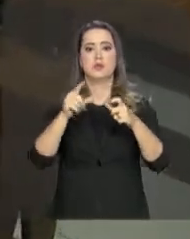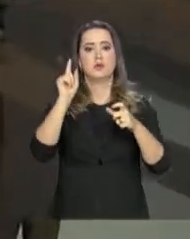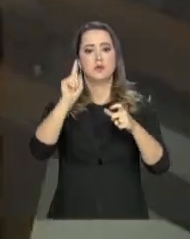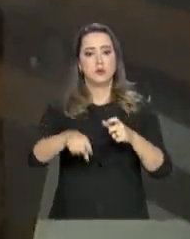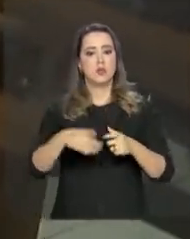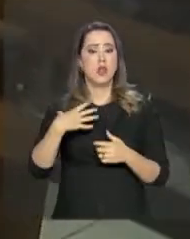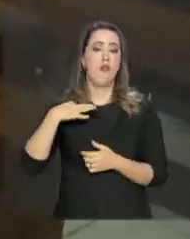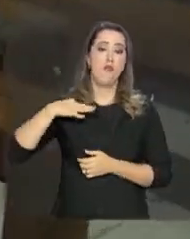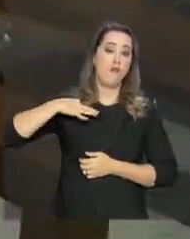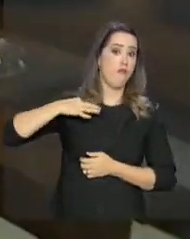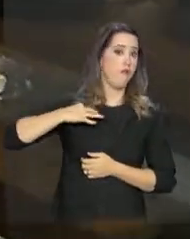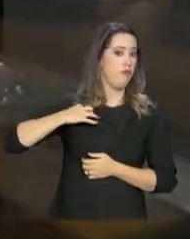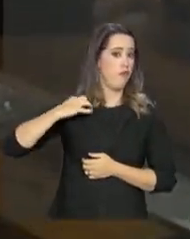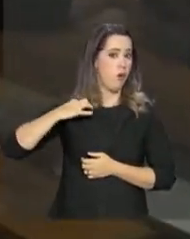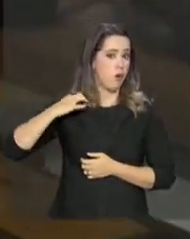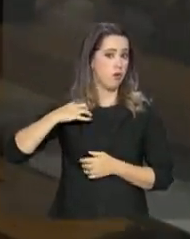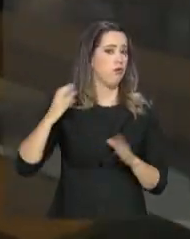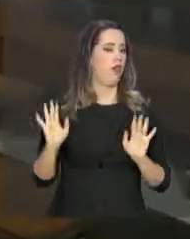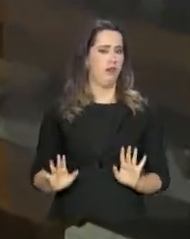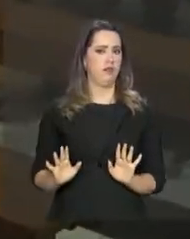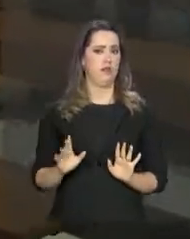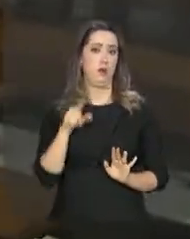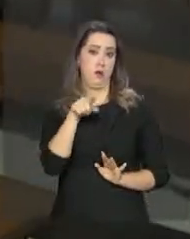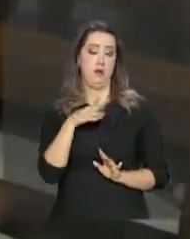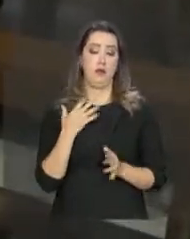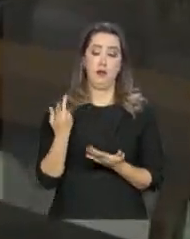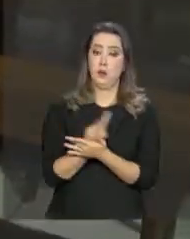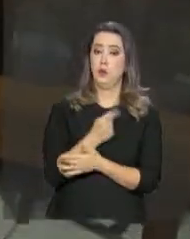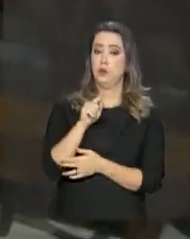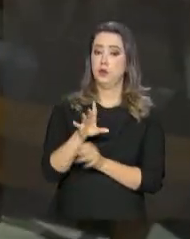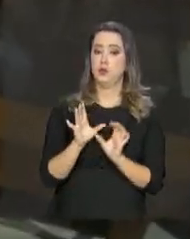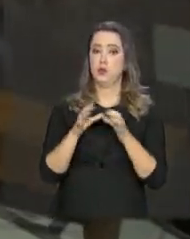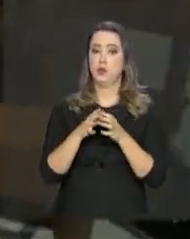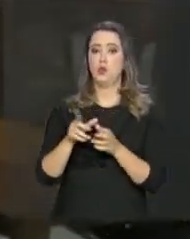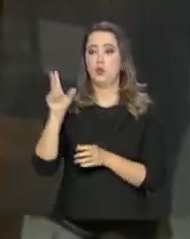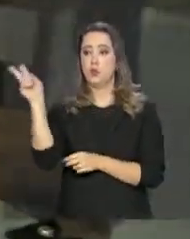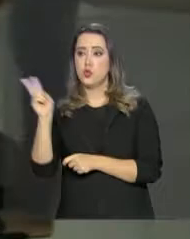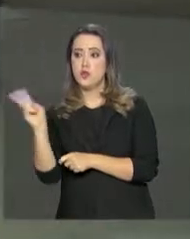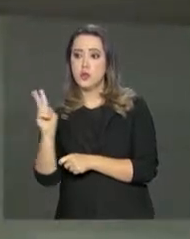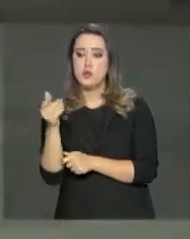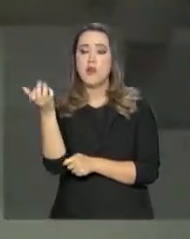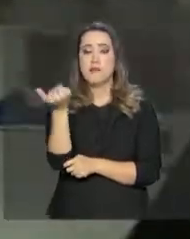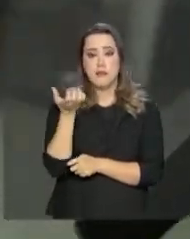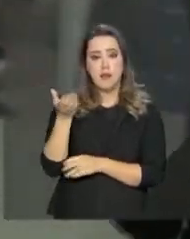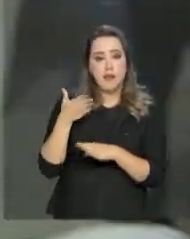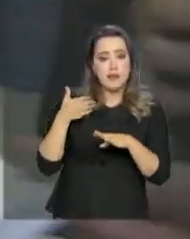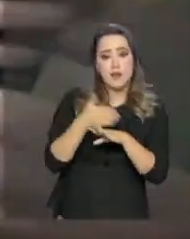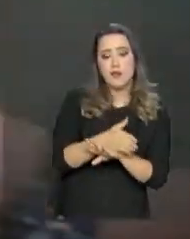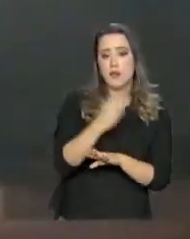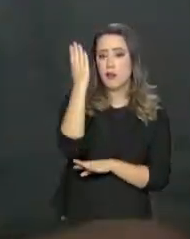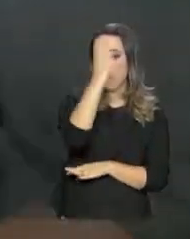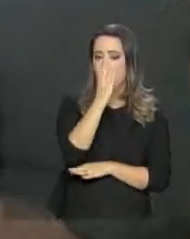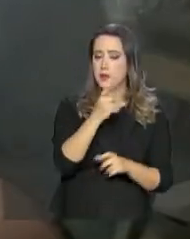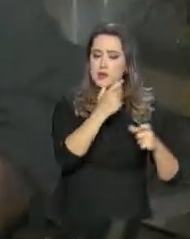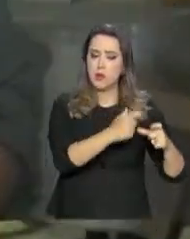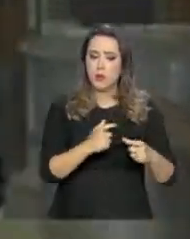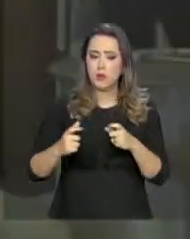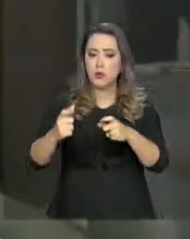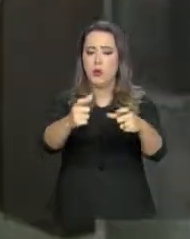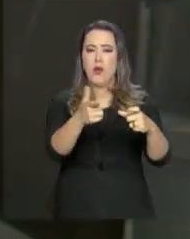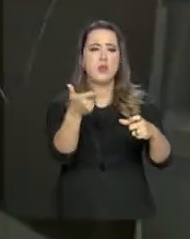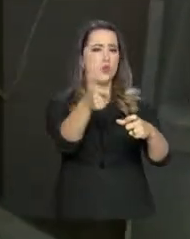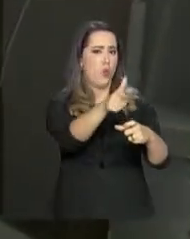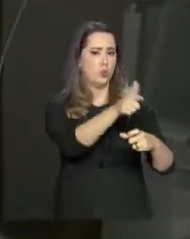ela é voluntária, é um processo voluntário realizado, então, com imigrantes que têm interesse em participar desse processo.